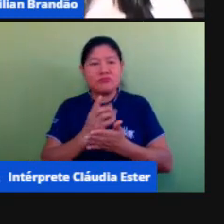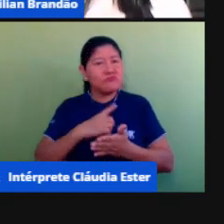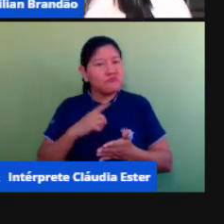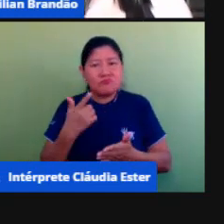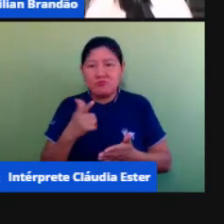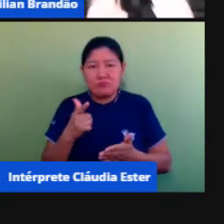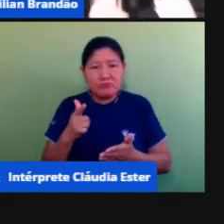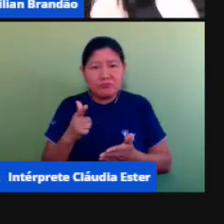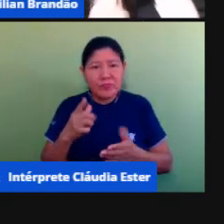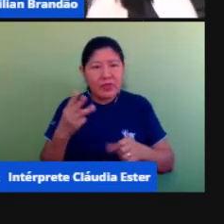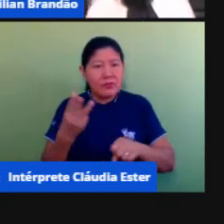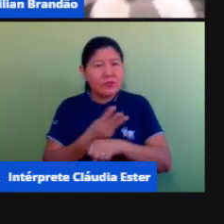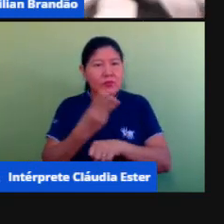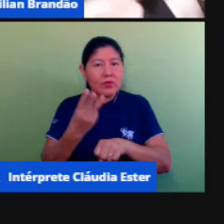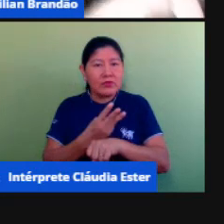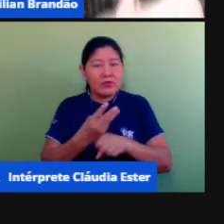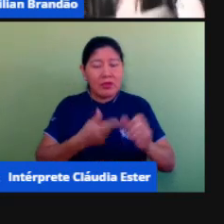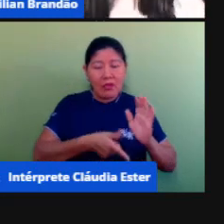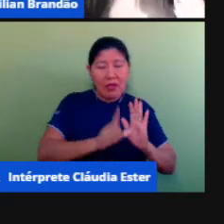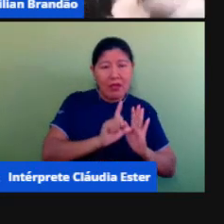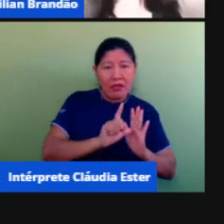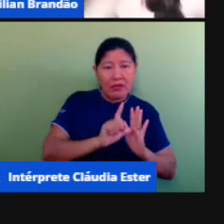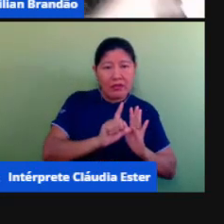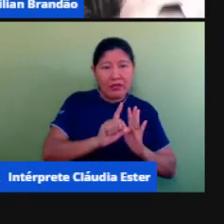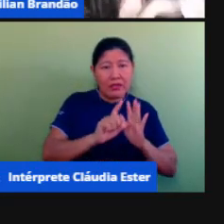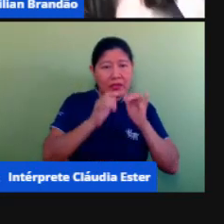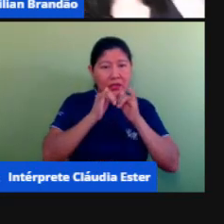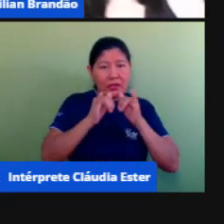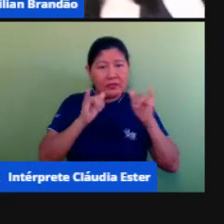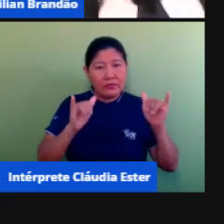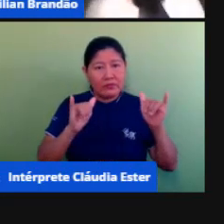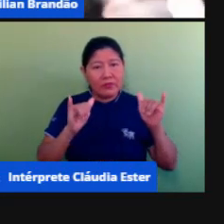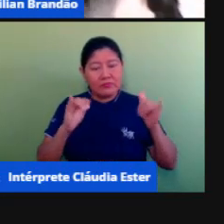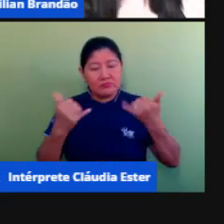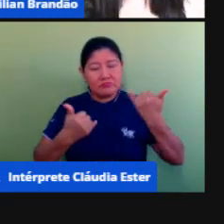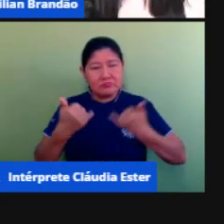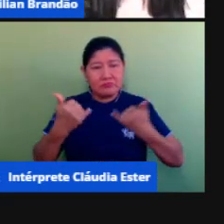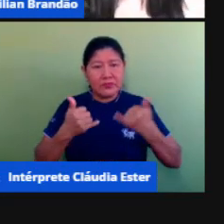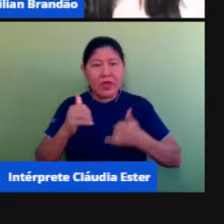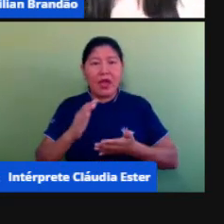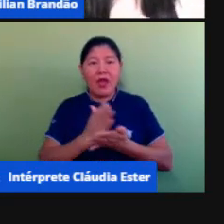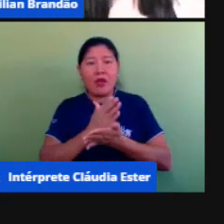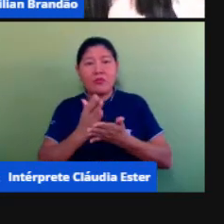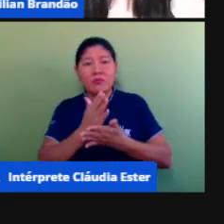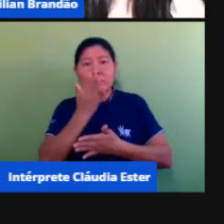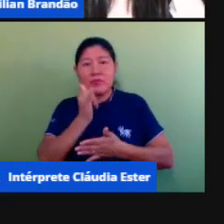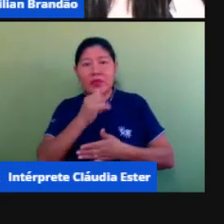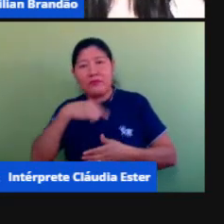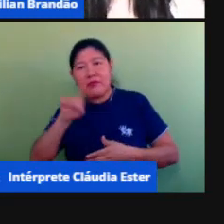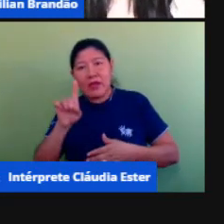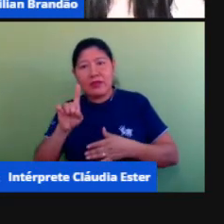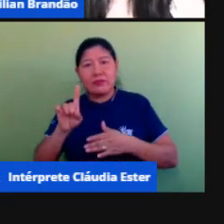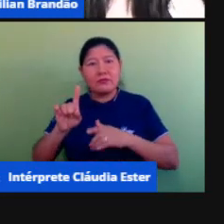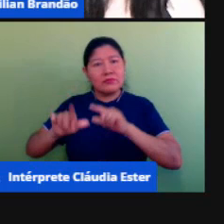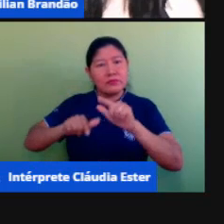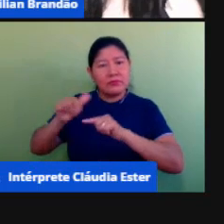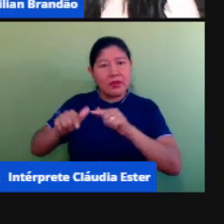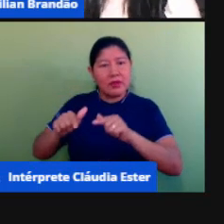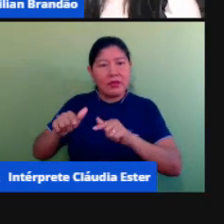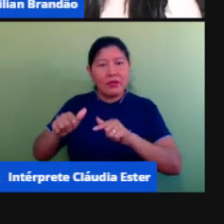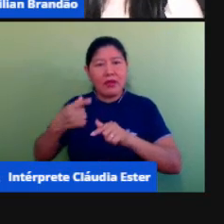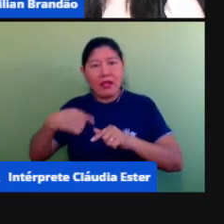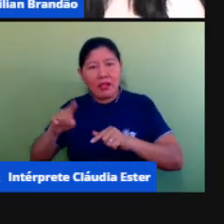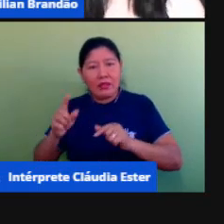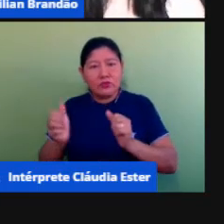dito anteriormente aqui, muitos pais saem, levam o celular, não tem um momento de interação. Então, assim, a partir